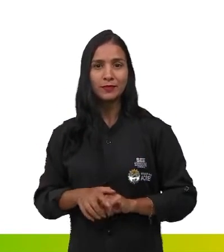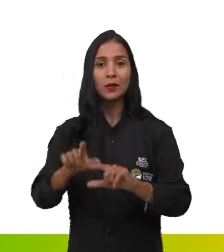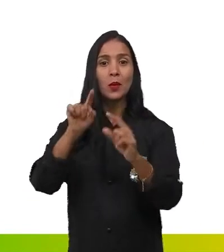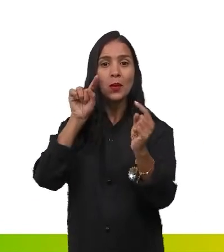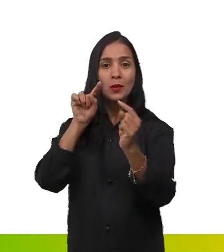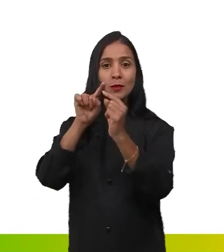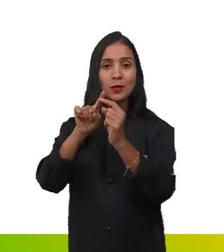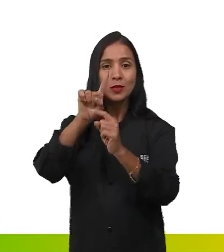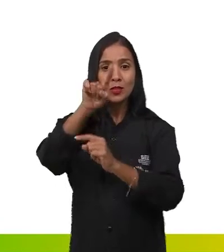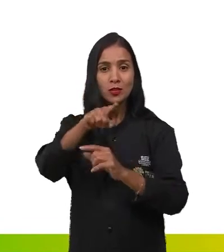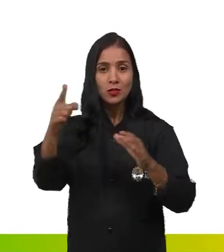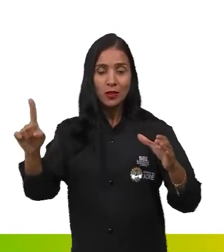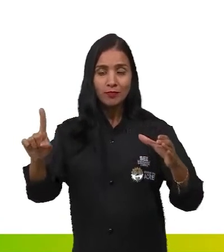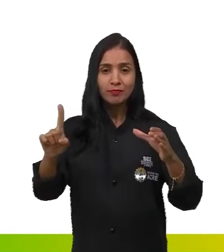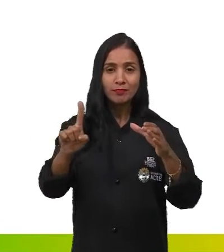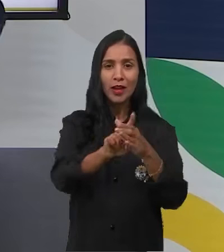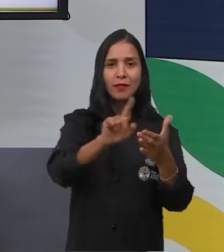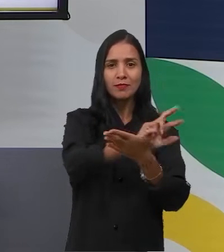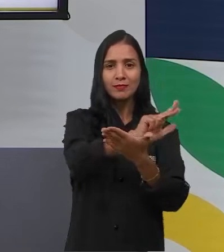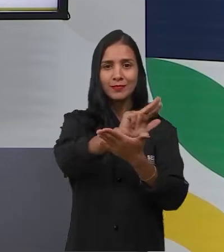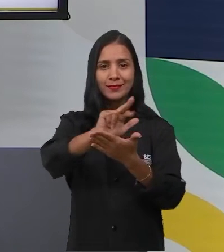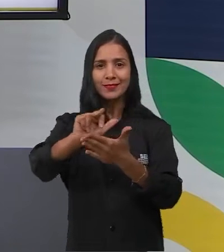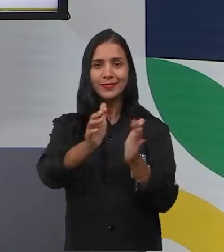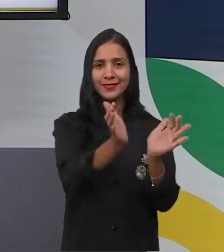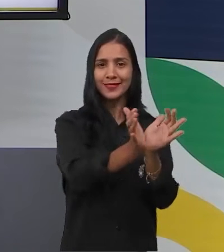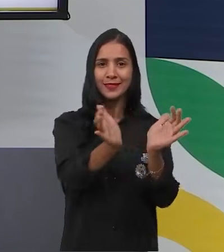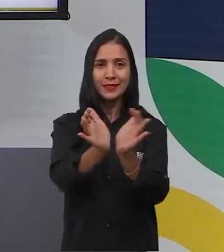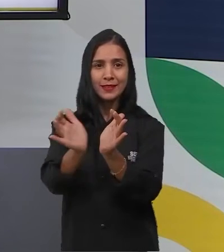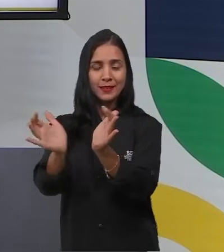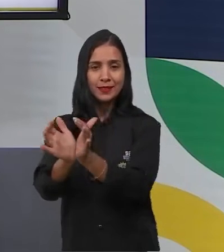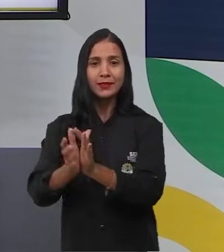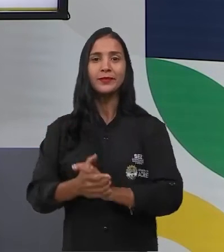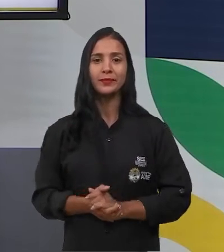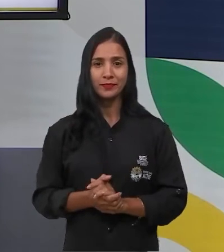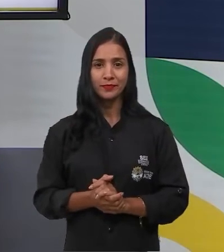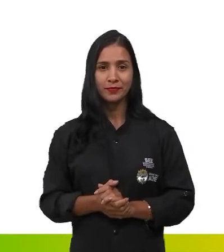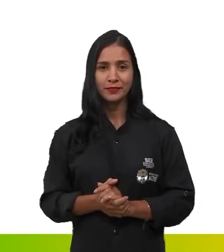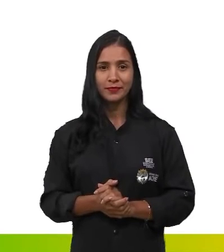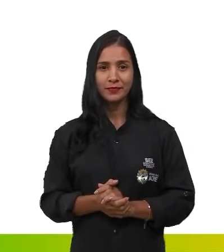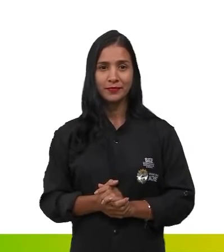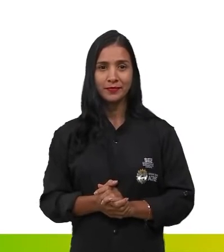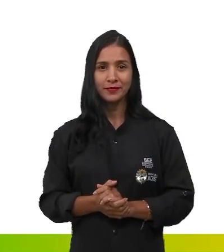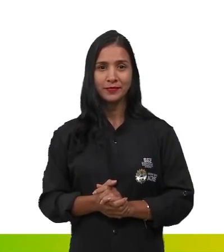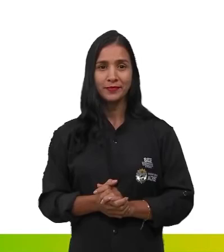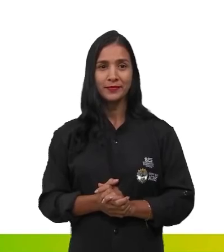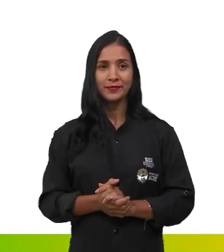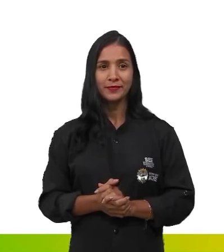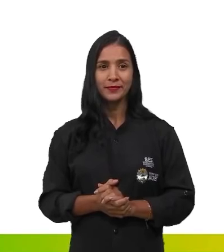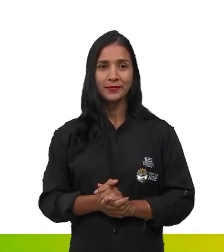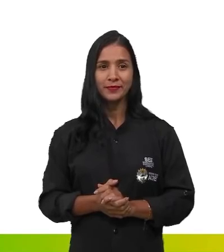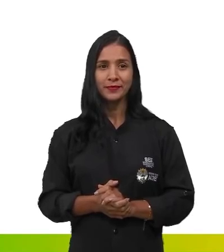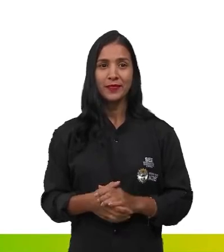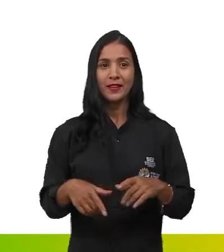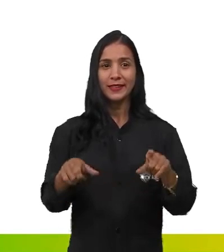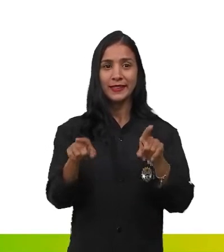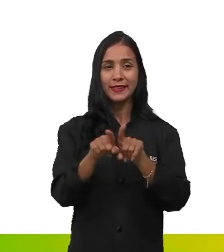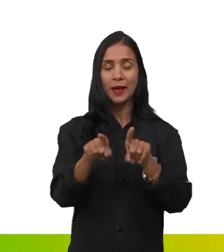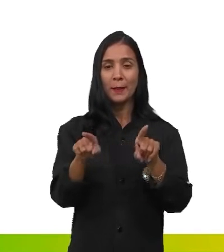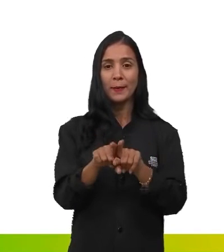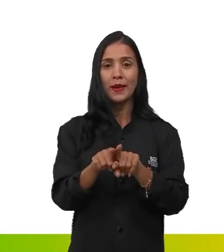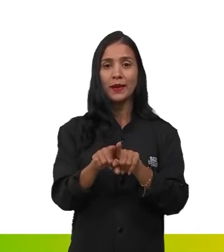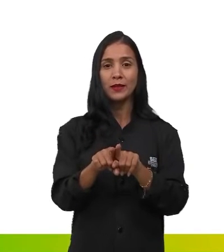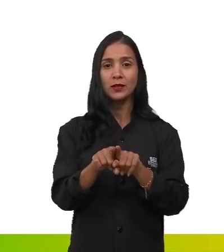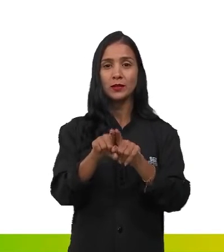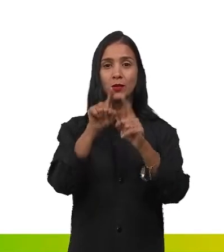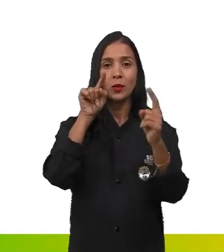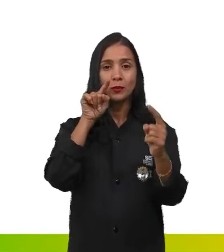das diferentes tribos. O objetivo é integrar. Mais um adendo, o mote, né, o espírito da competição, ó,